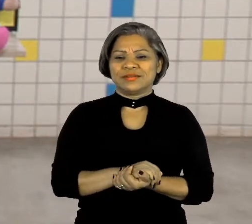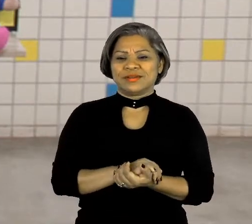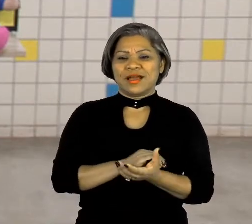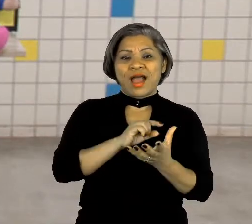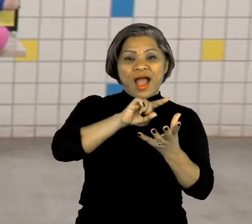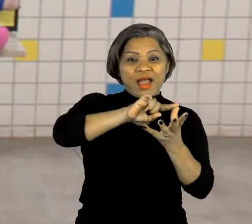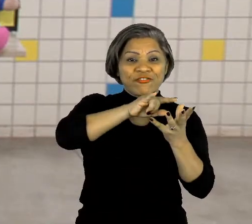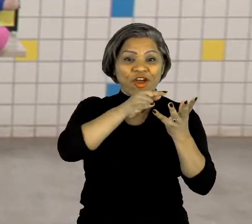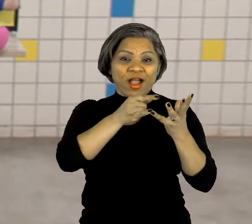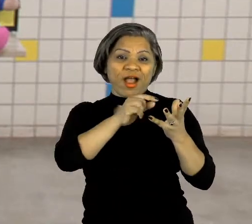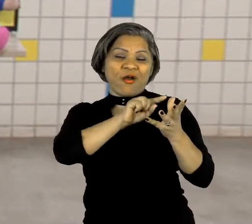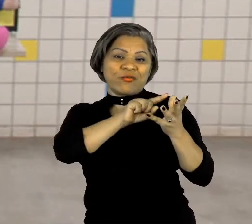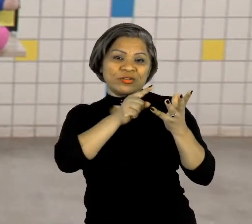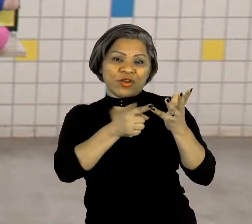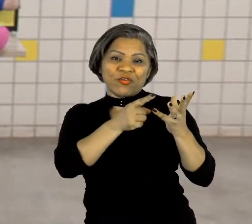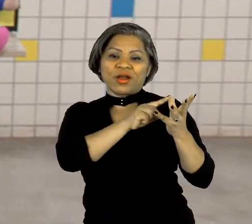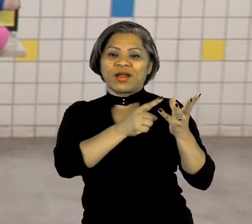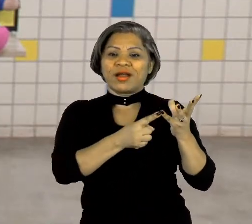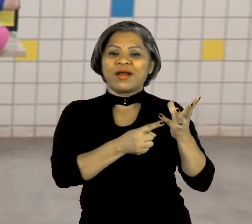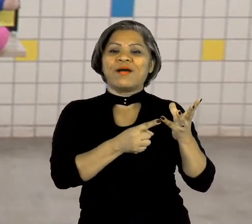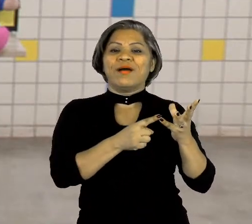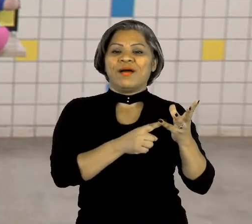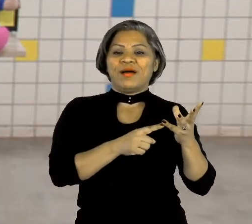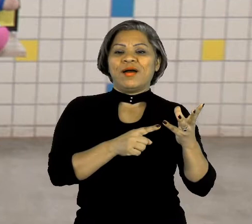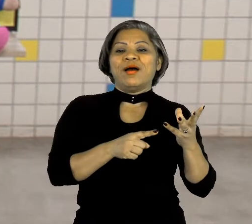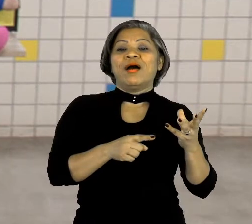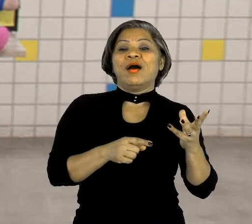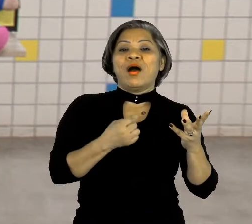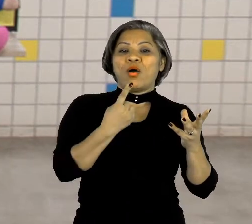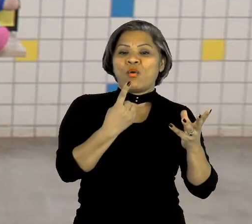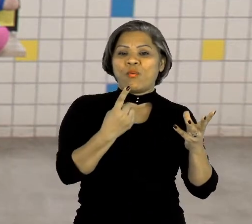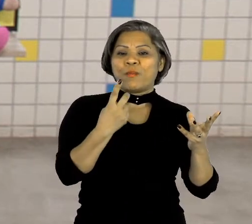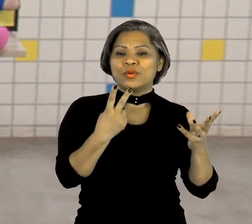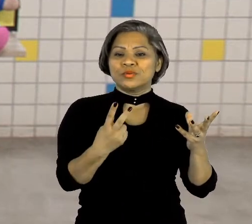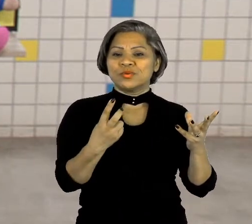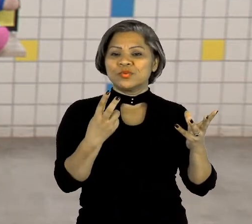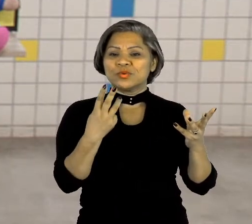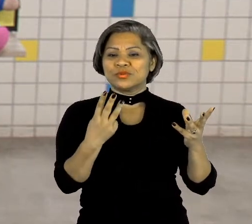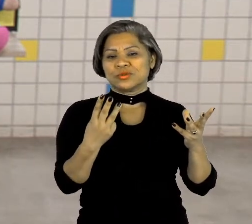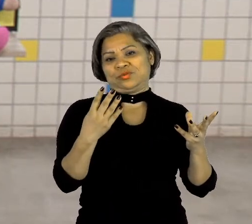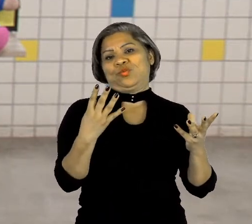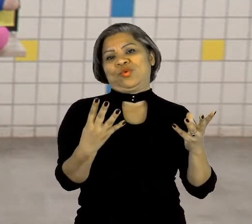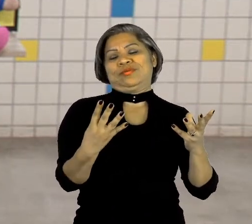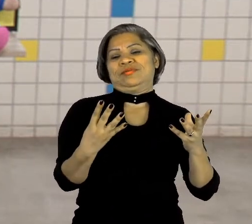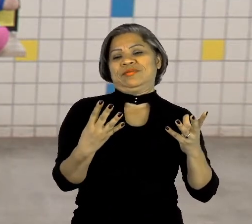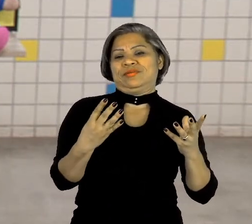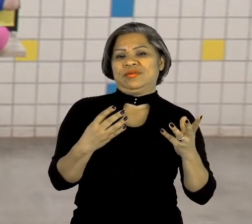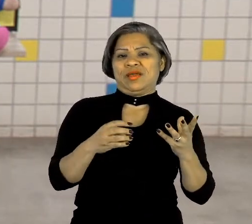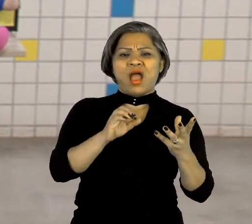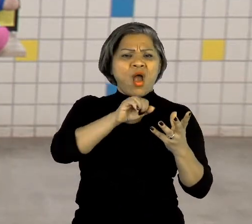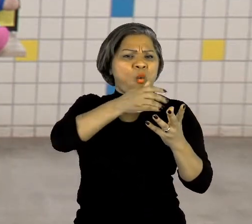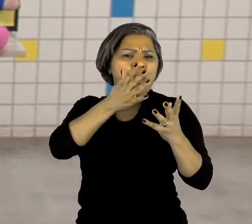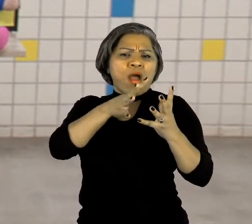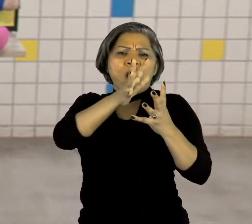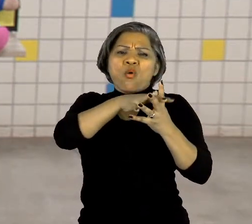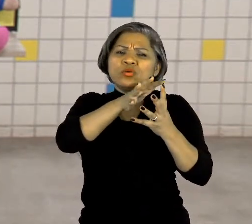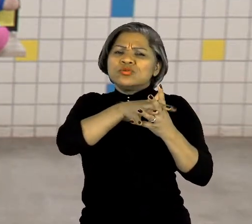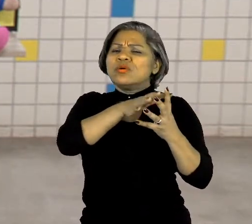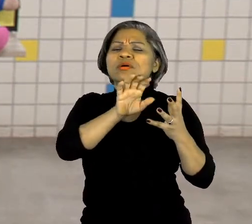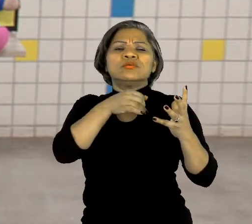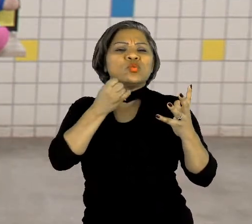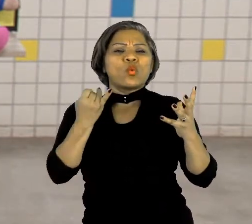aqui, 2, 3 e 4. Quantas consoantes?